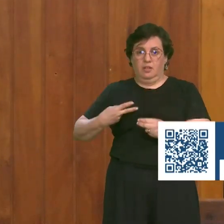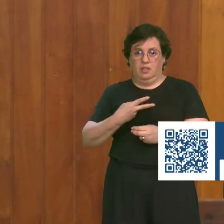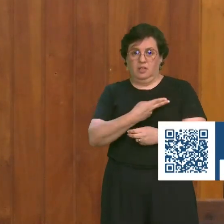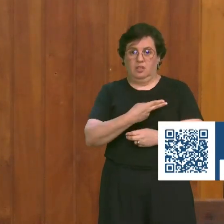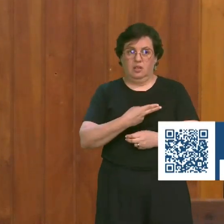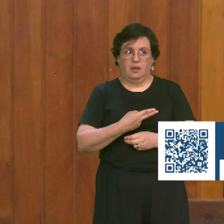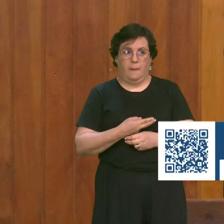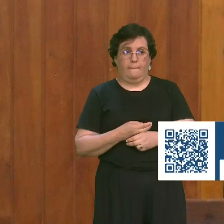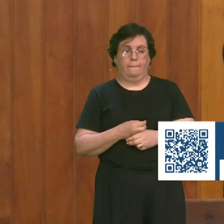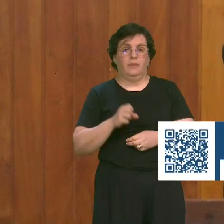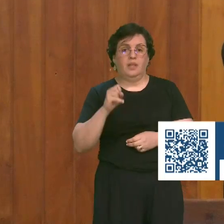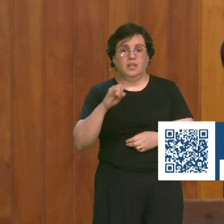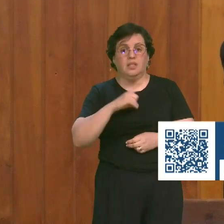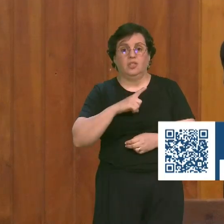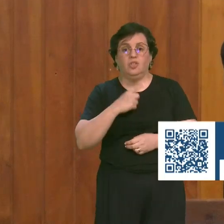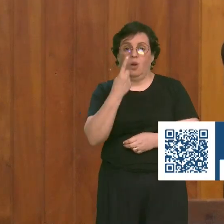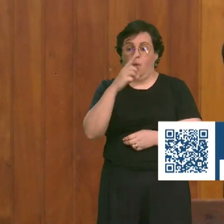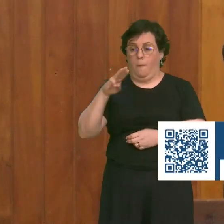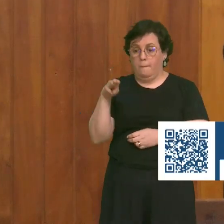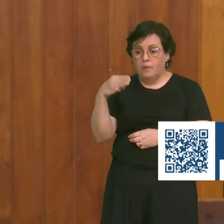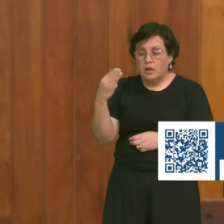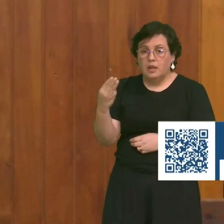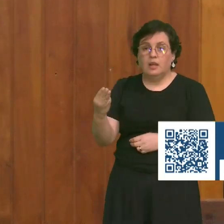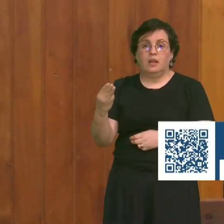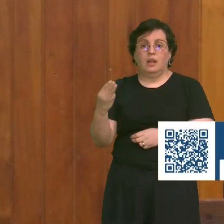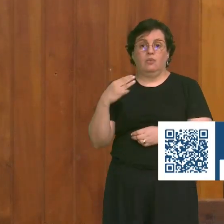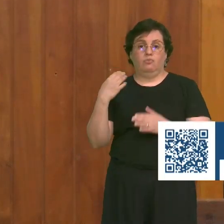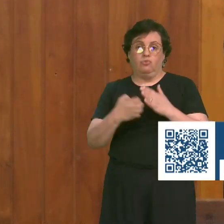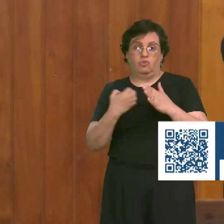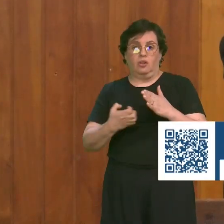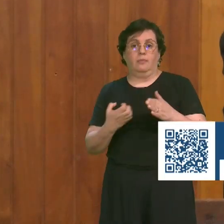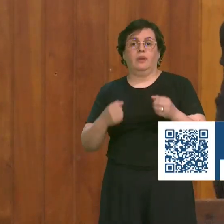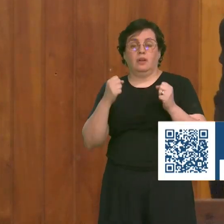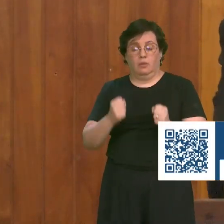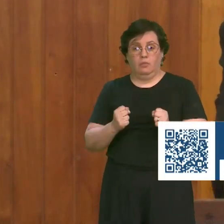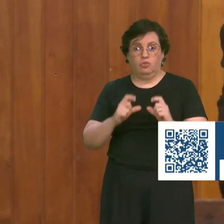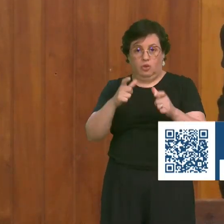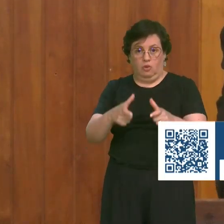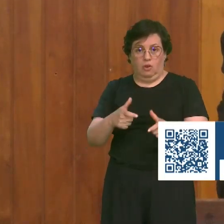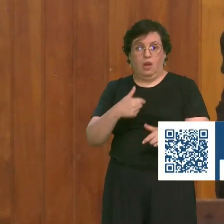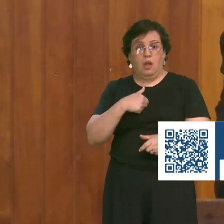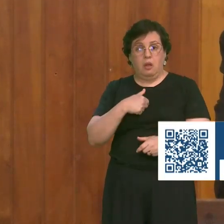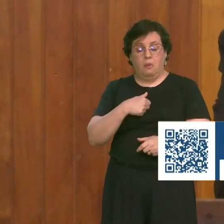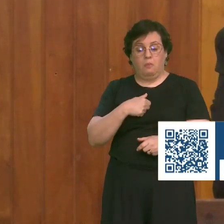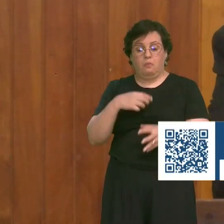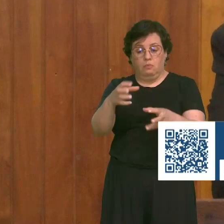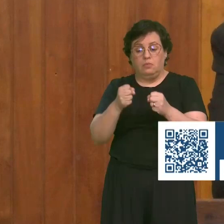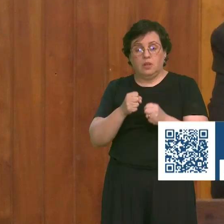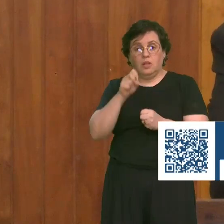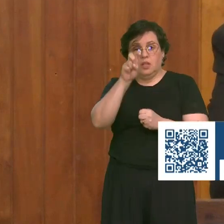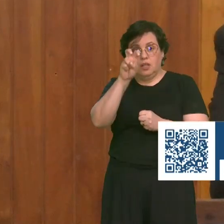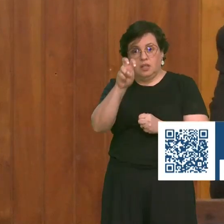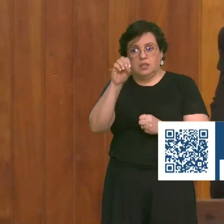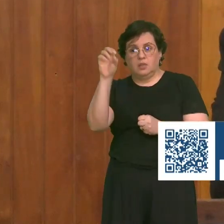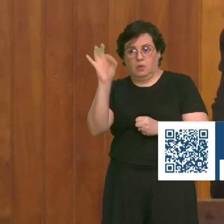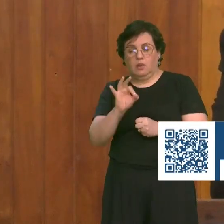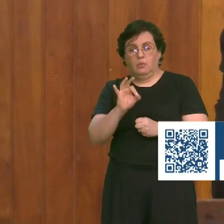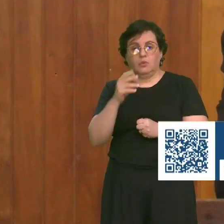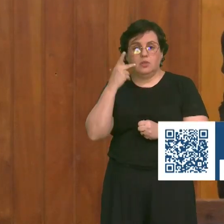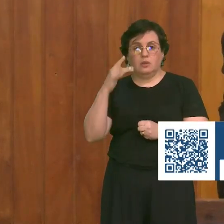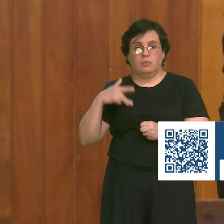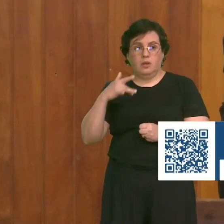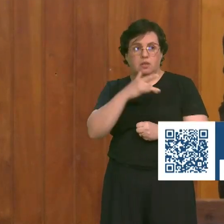você tinha em torno de um milhão de reais de emenda que o vereador Podia colocar em 50% da Saúde Então pega 500 mil reais e manda